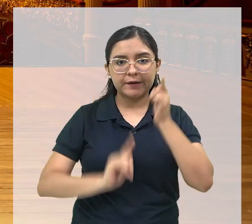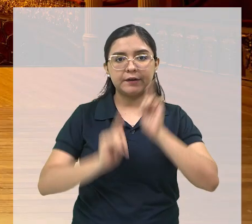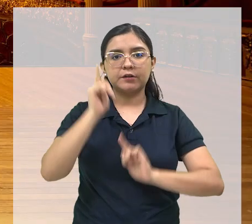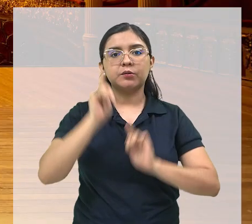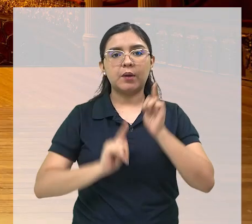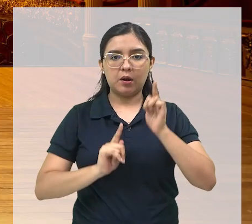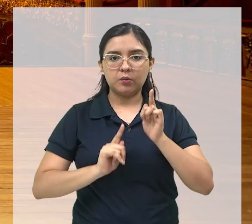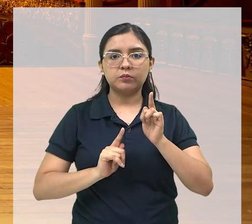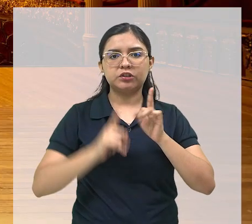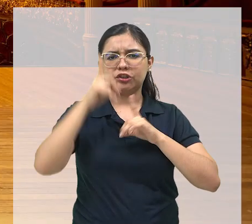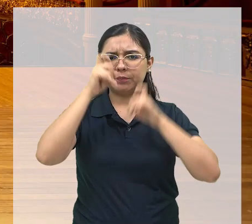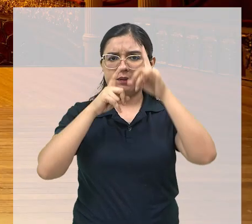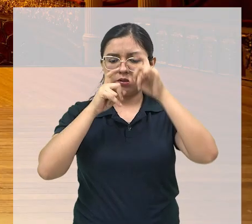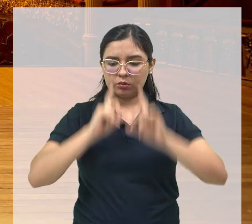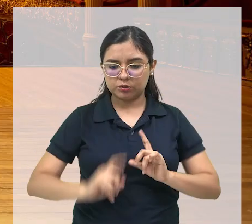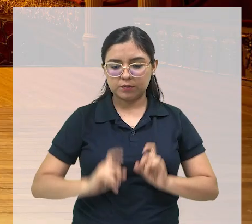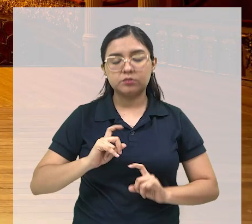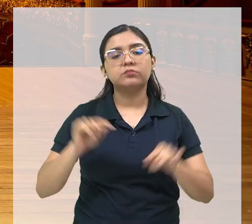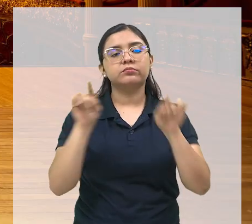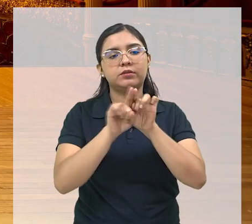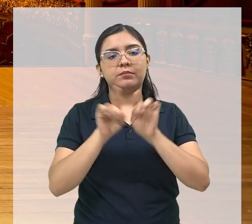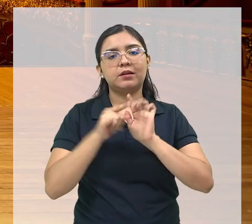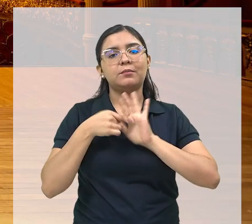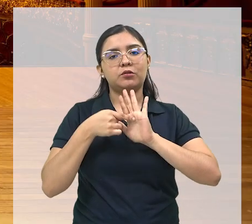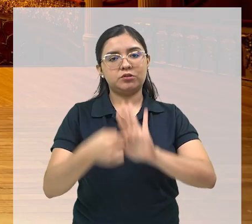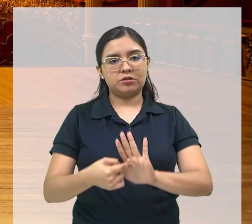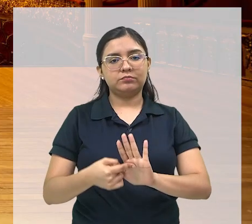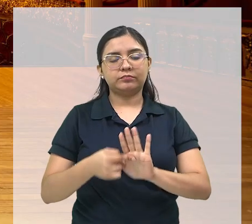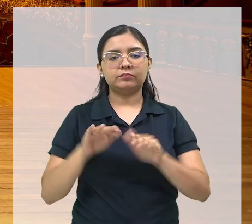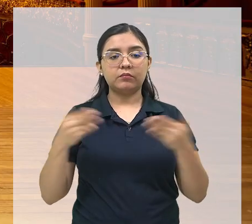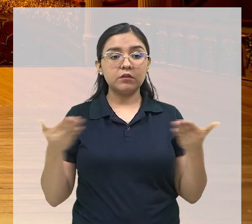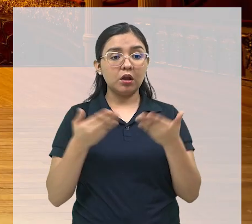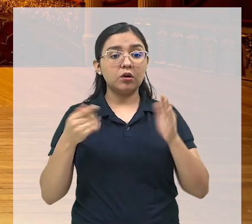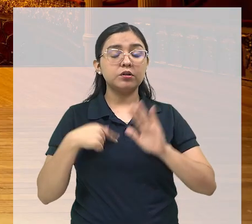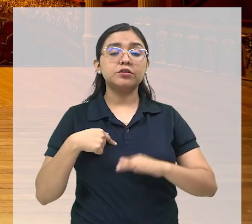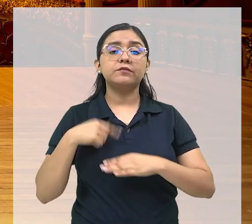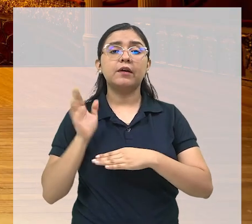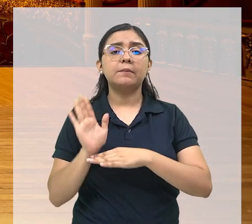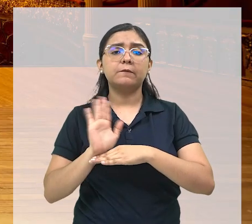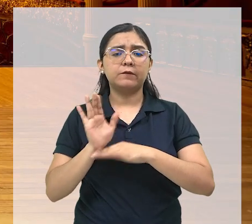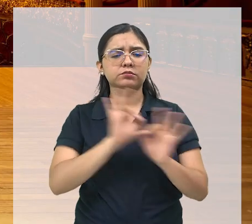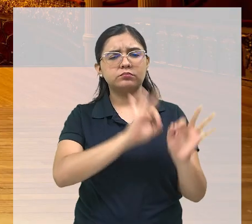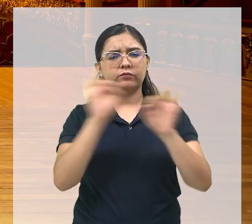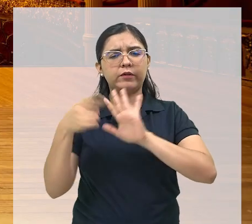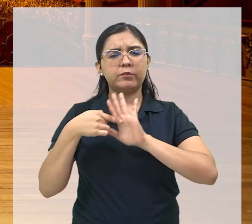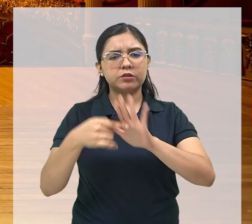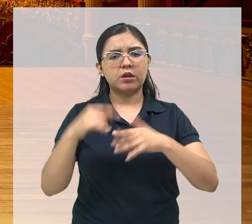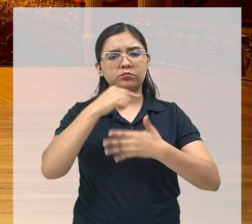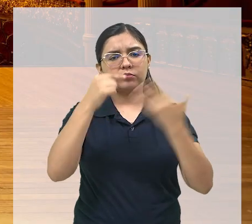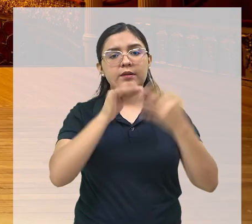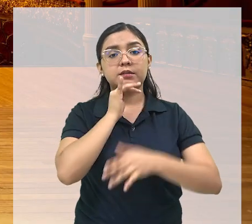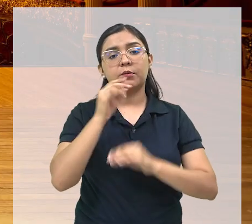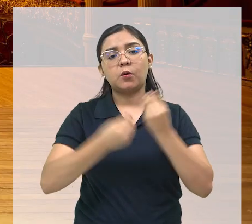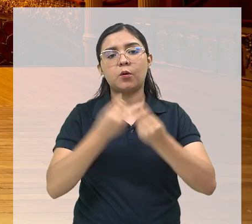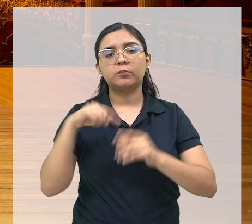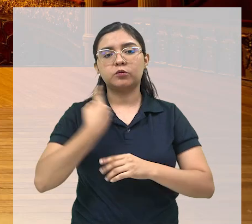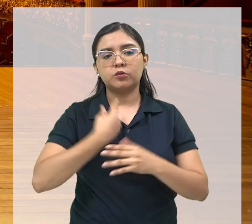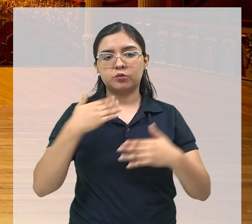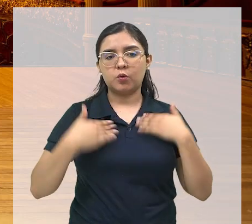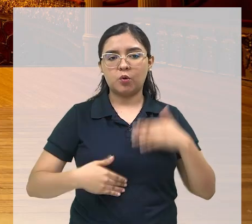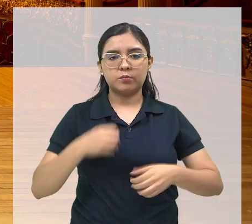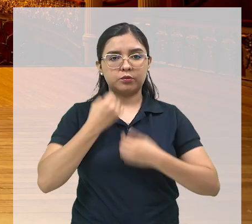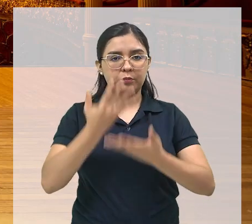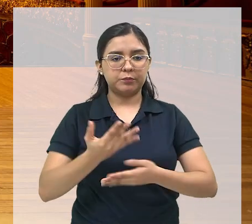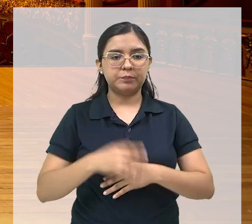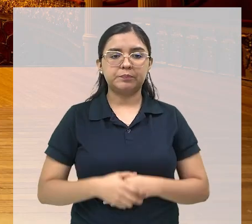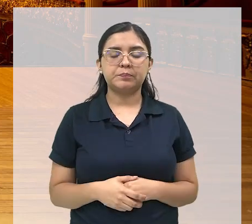meu gestual, ele está passando uma mensagem. A gente vai ver agora um vídeo que traz para a gente exemplos de como o nosso corpo